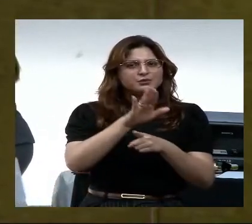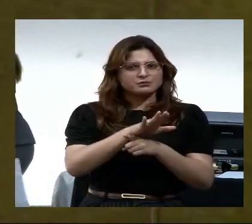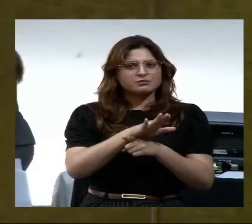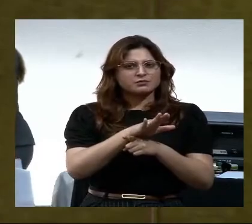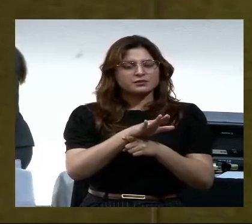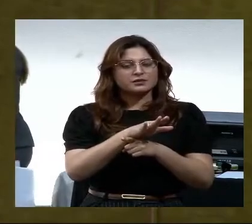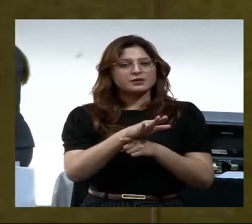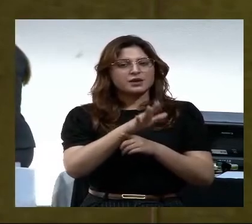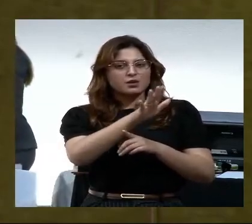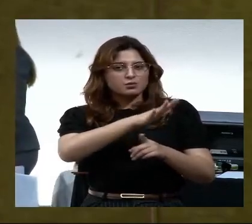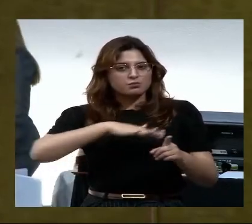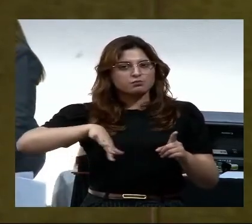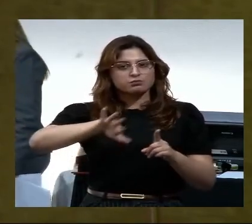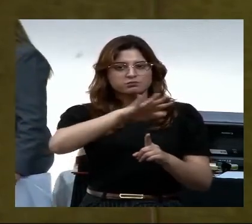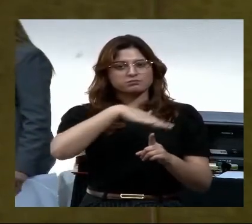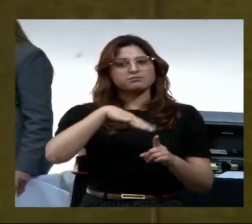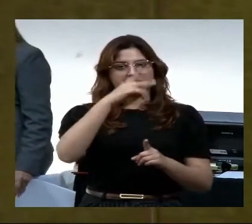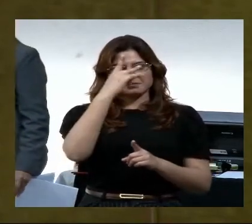Brasil.